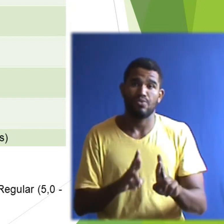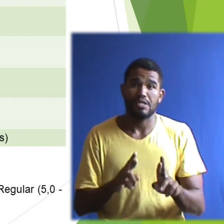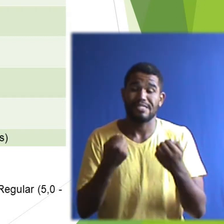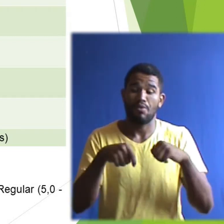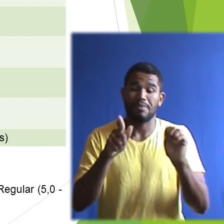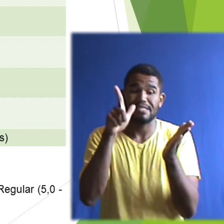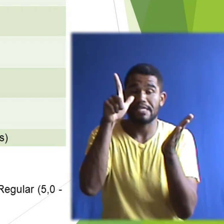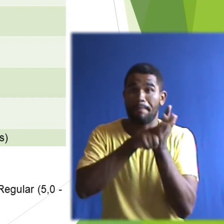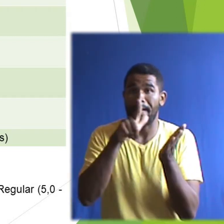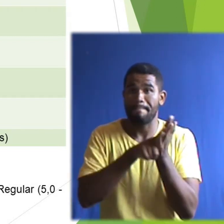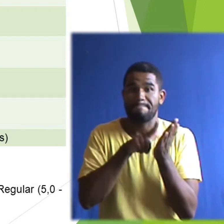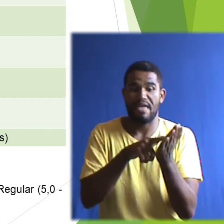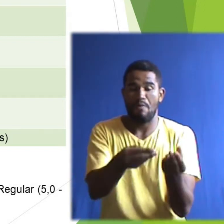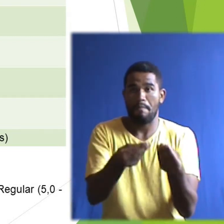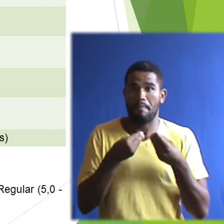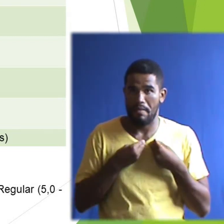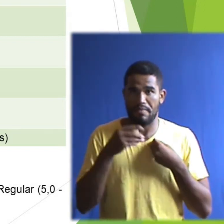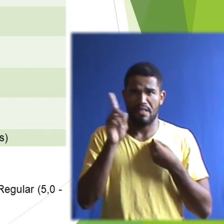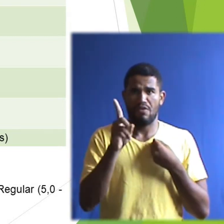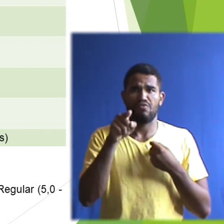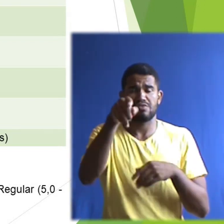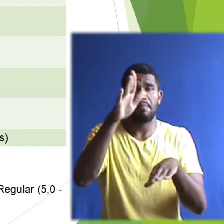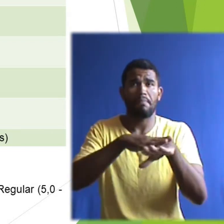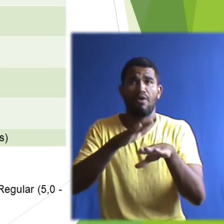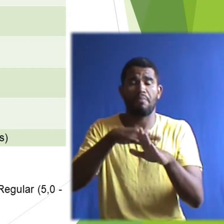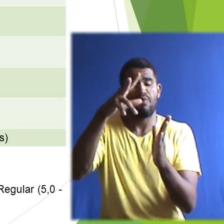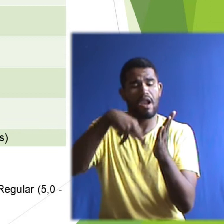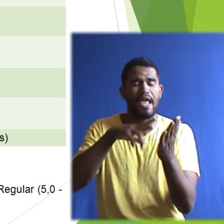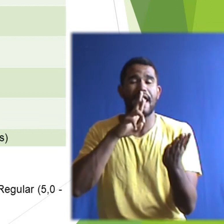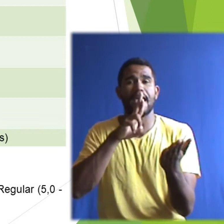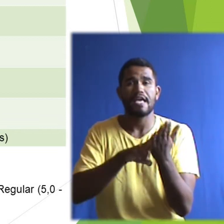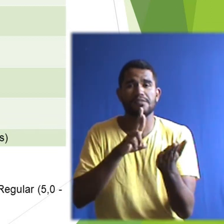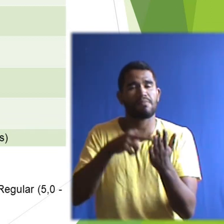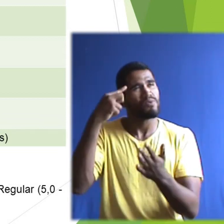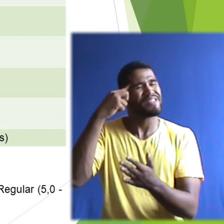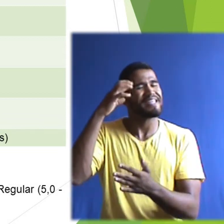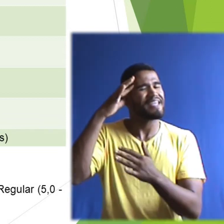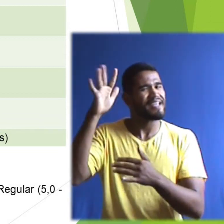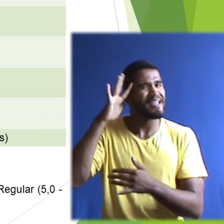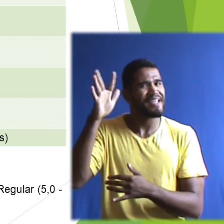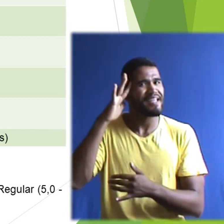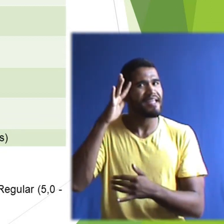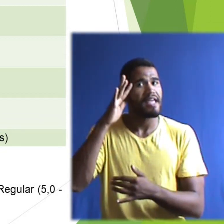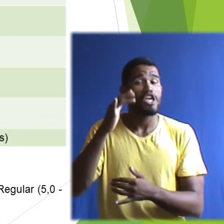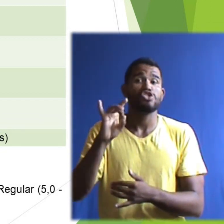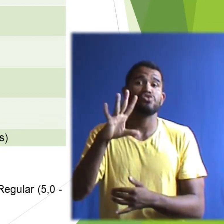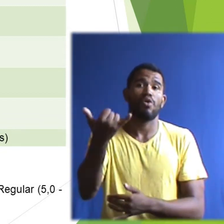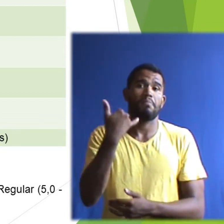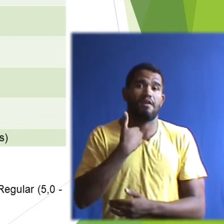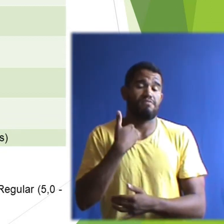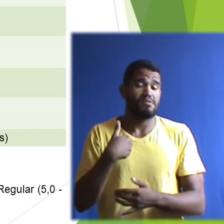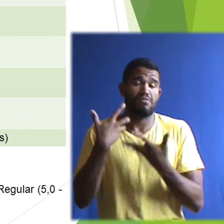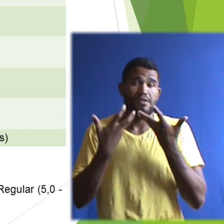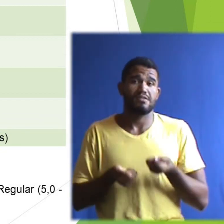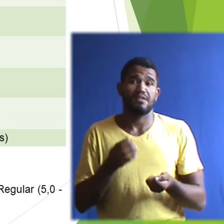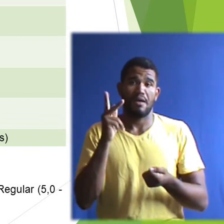A nossa pontuação ela vai ser distribuída em atividades. A própria interação é uma atividade aqui na minha disciplina, tá